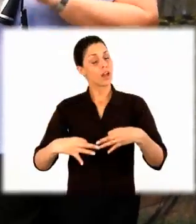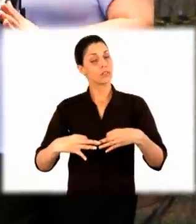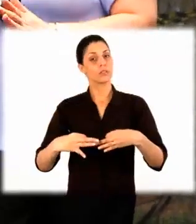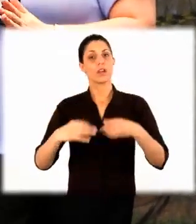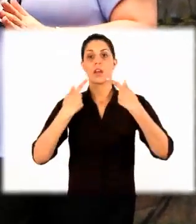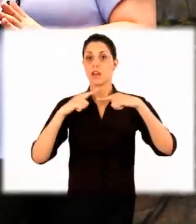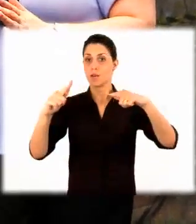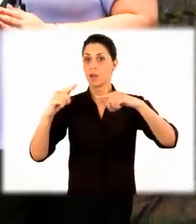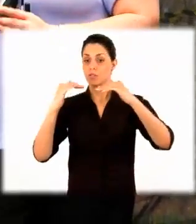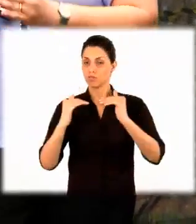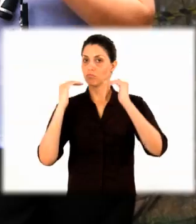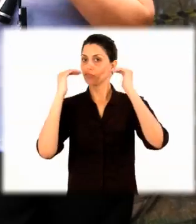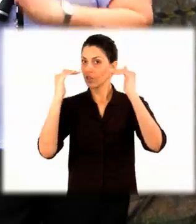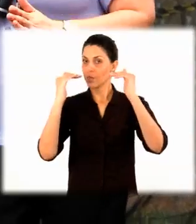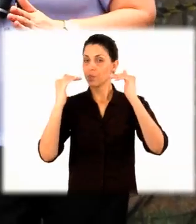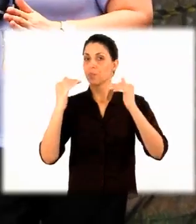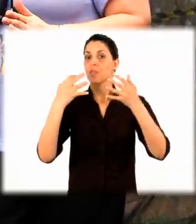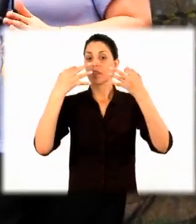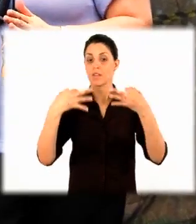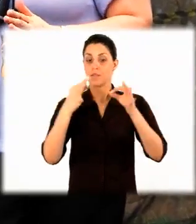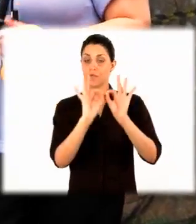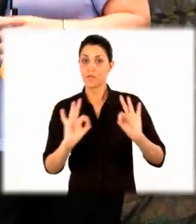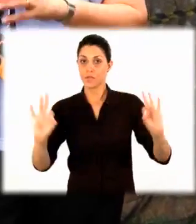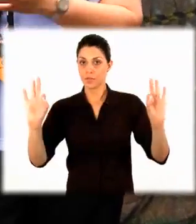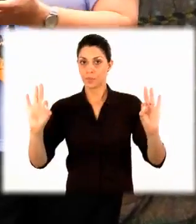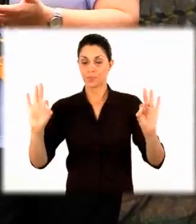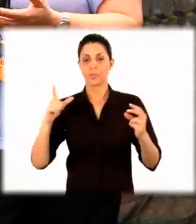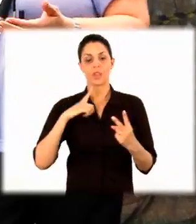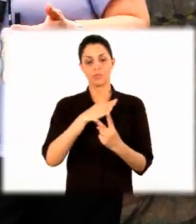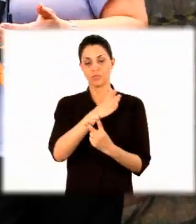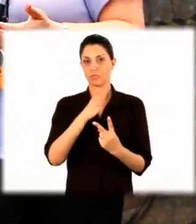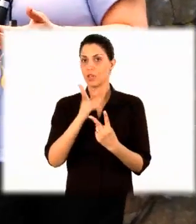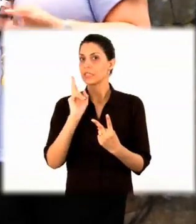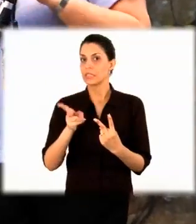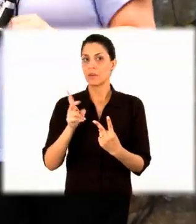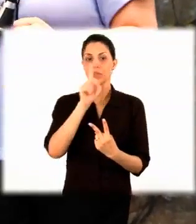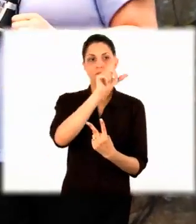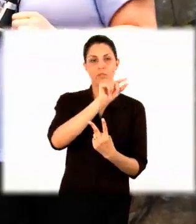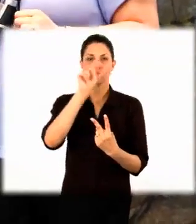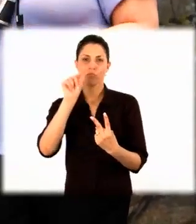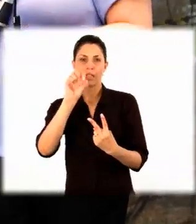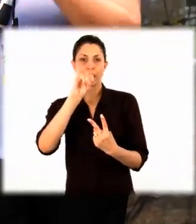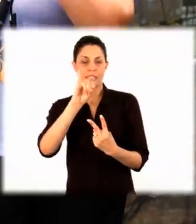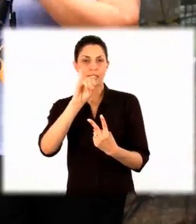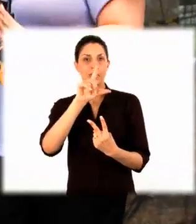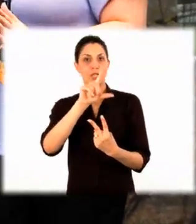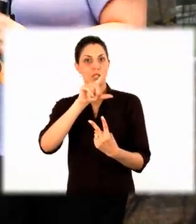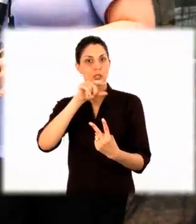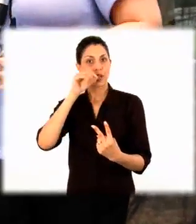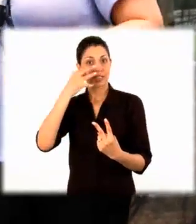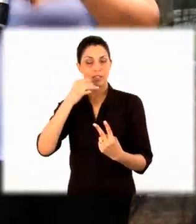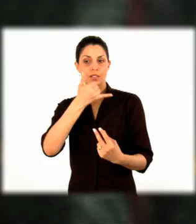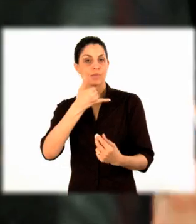adequada, correta, segundo a norma culta, da regência das frases. Em cada ponto, você vai ter 2 opções. A opção